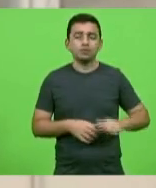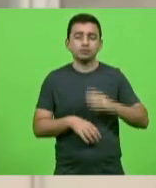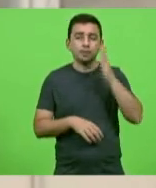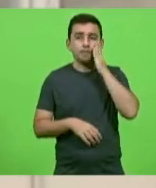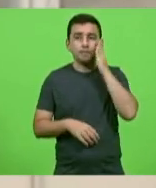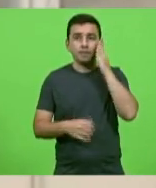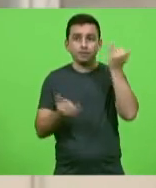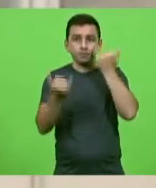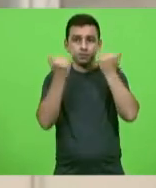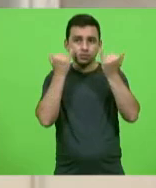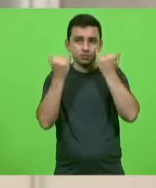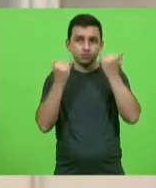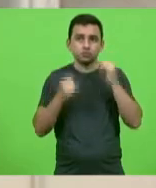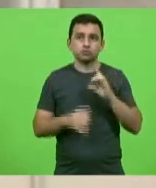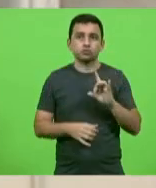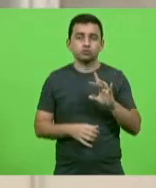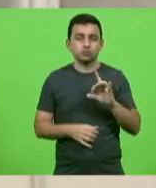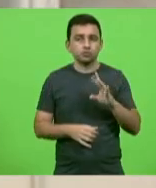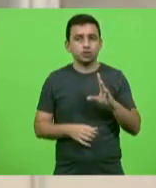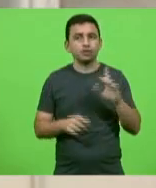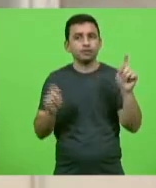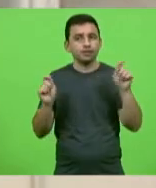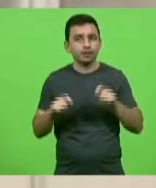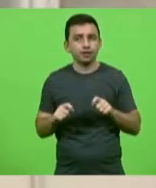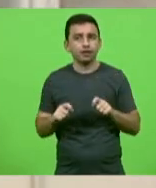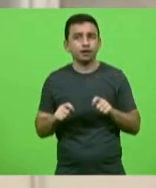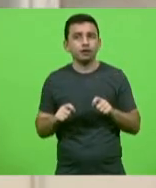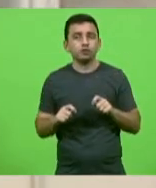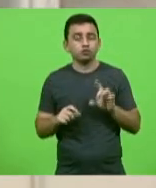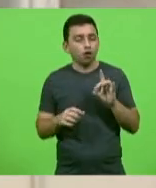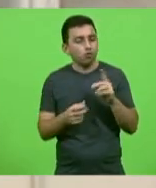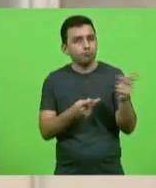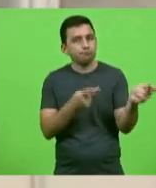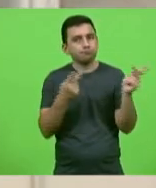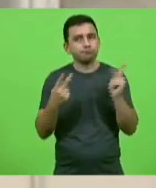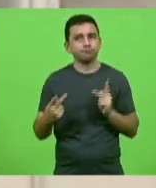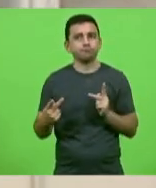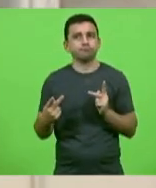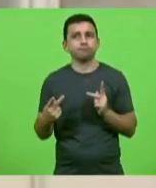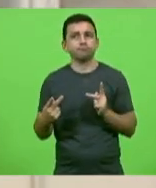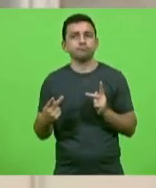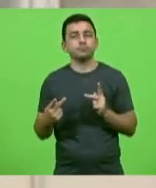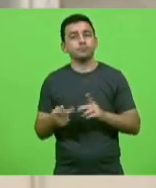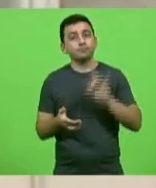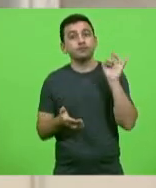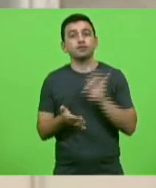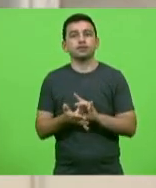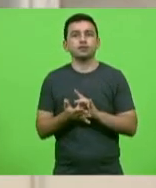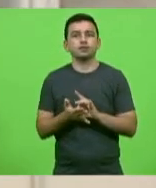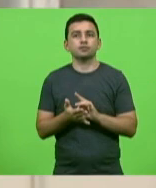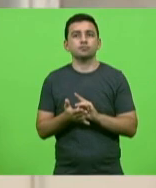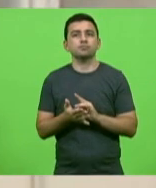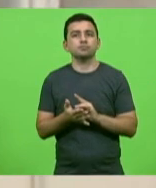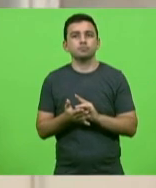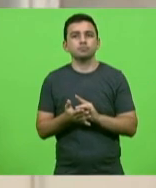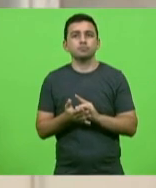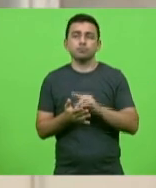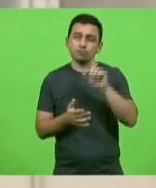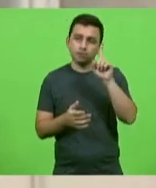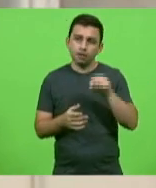informações restando apenas a possibilidade mercovit o que na prática foi